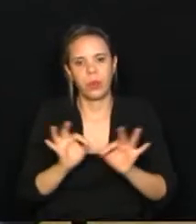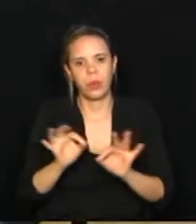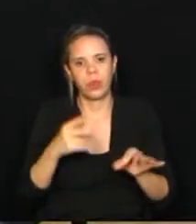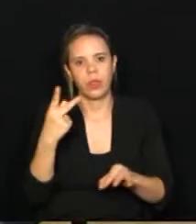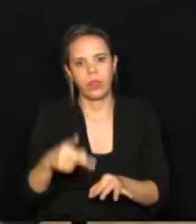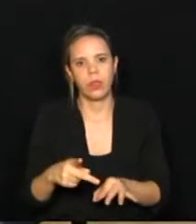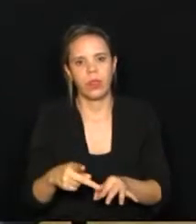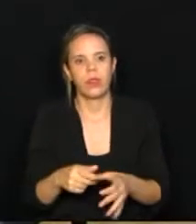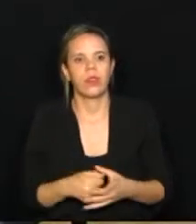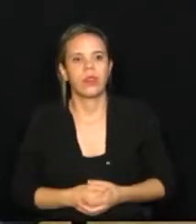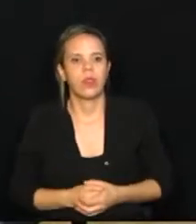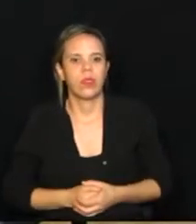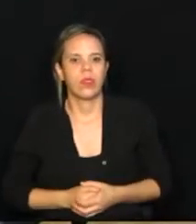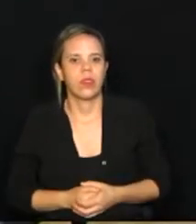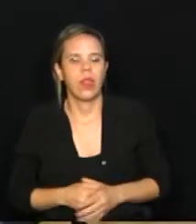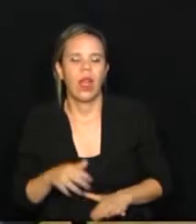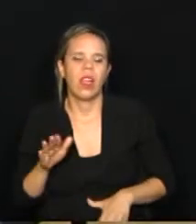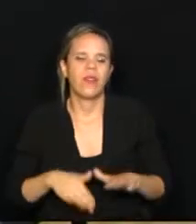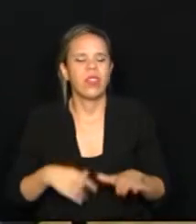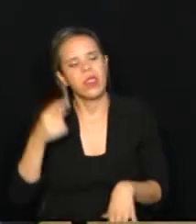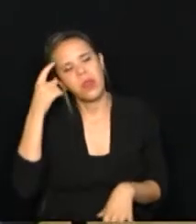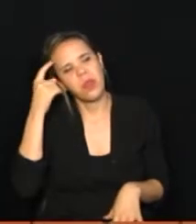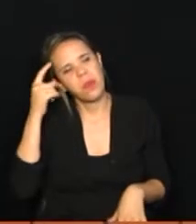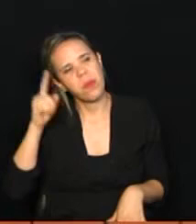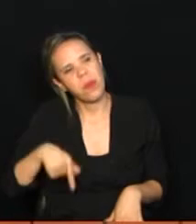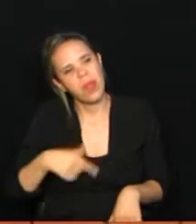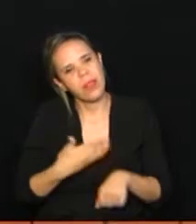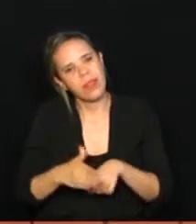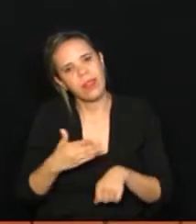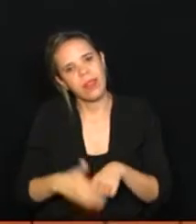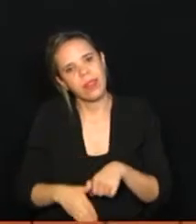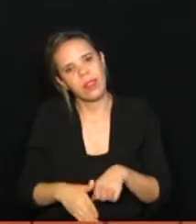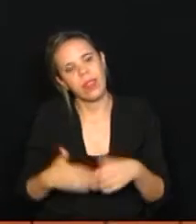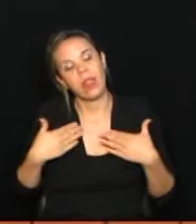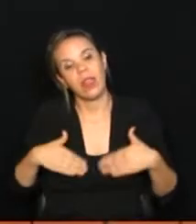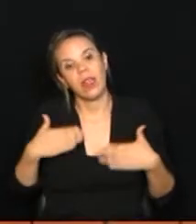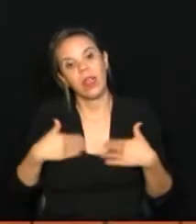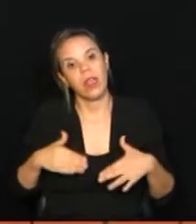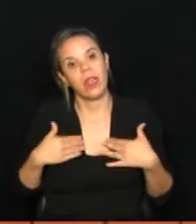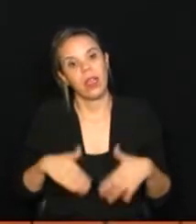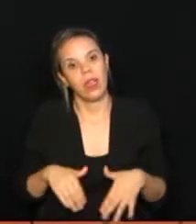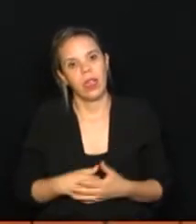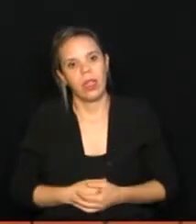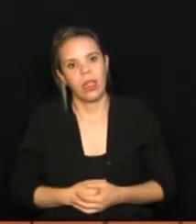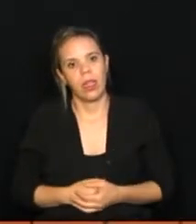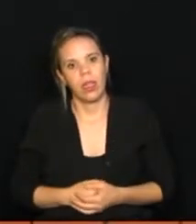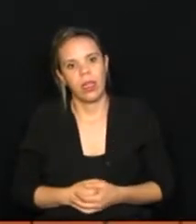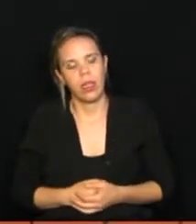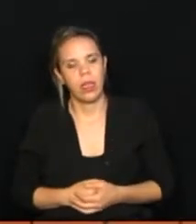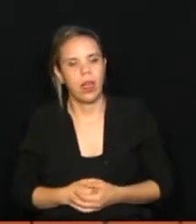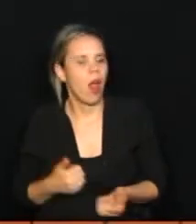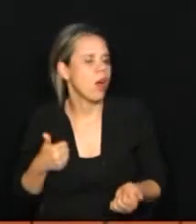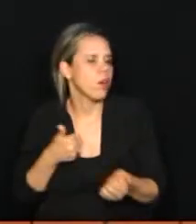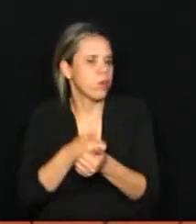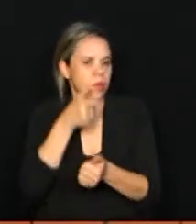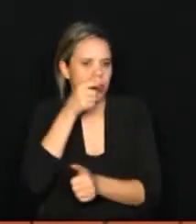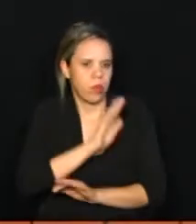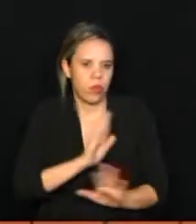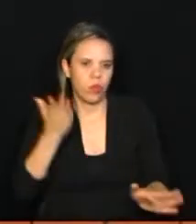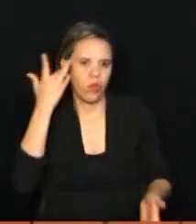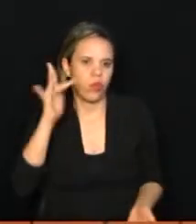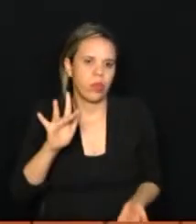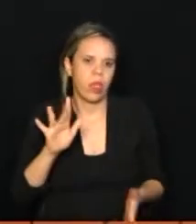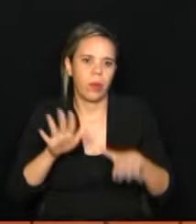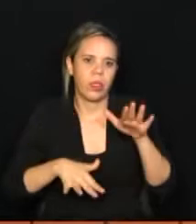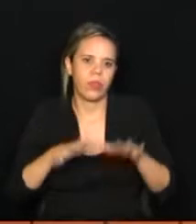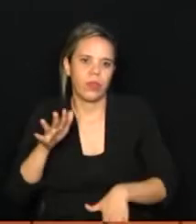uma partida? Porque às vezes a gente pensa, tá treinando, é algo tranquilo, mas a gente, quem não acompanha, não sabe que